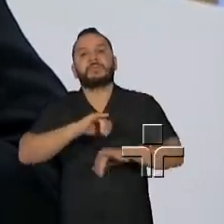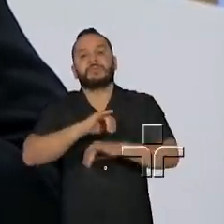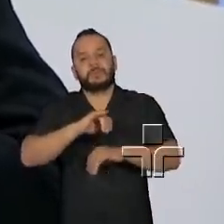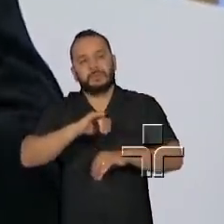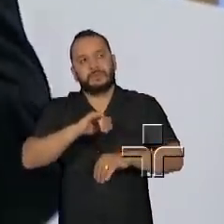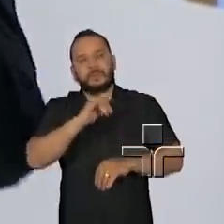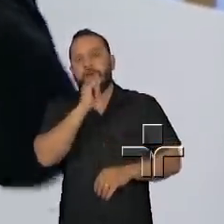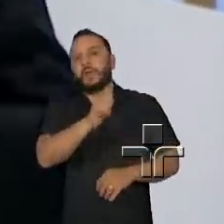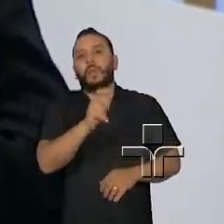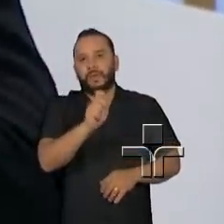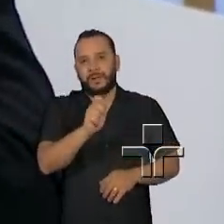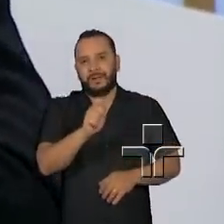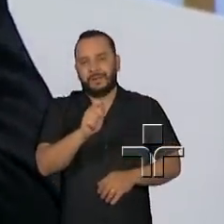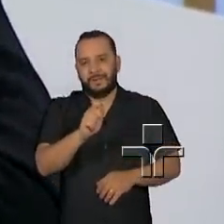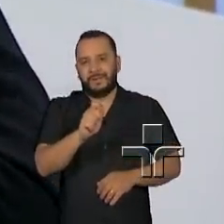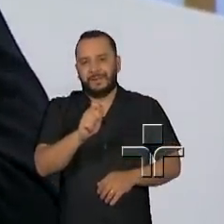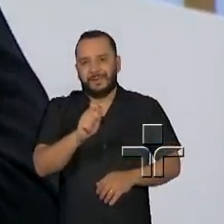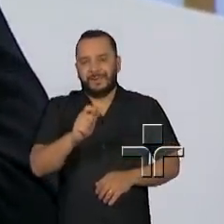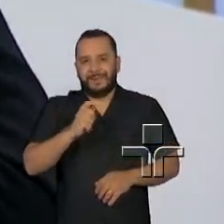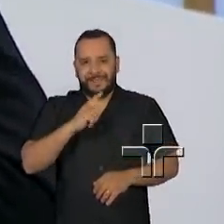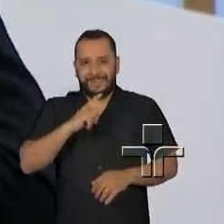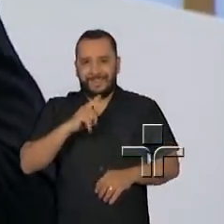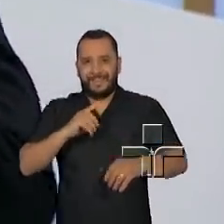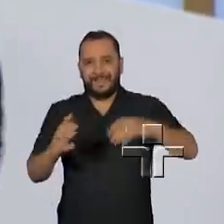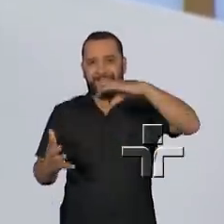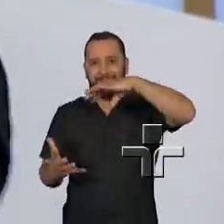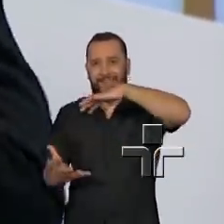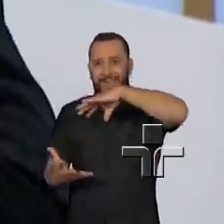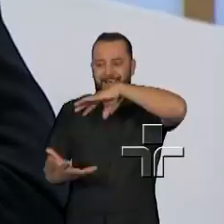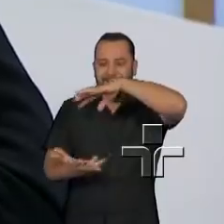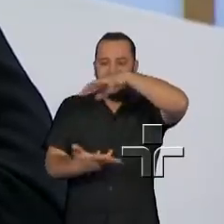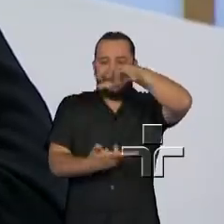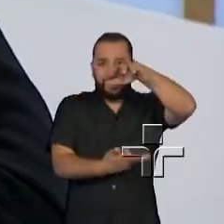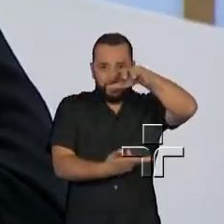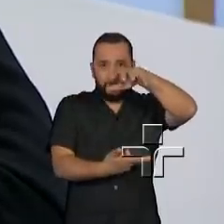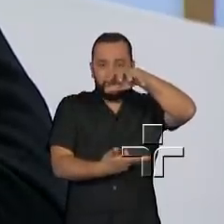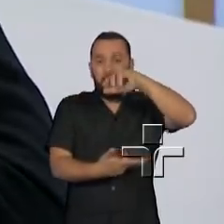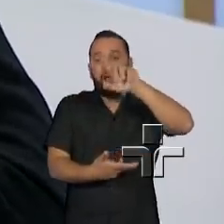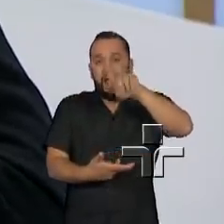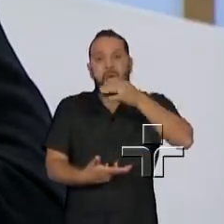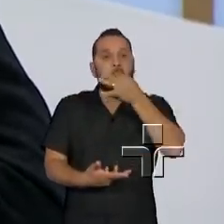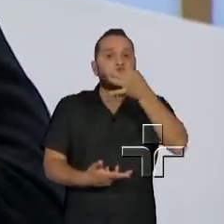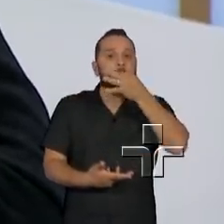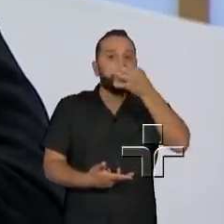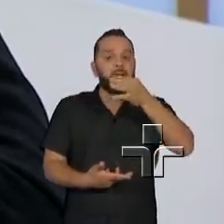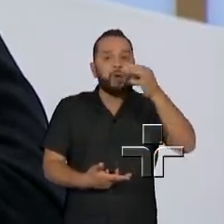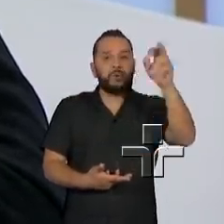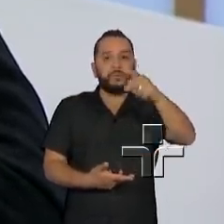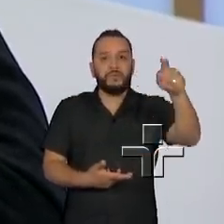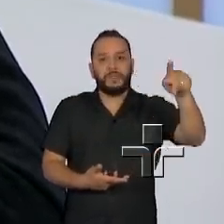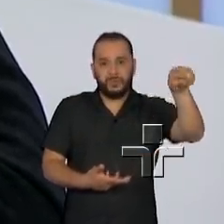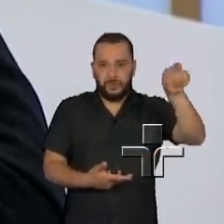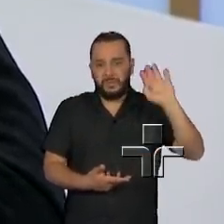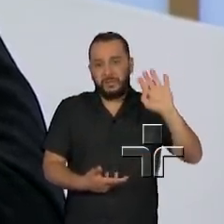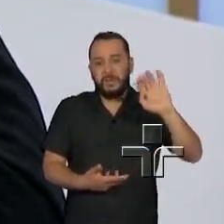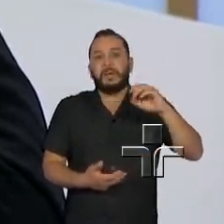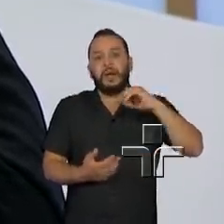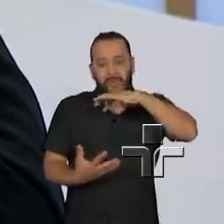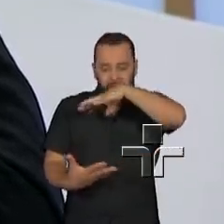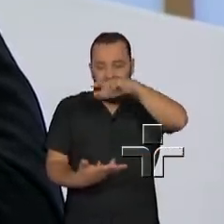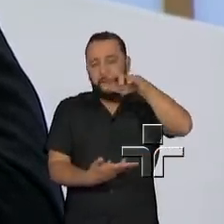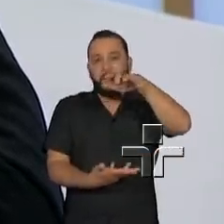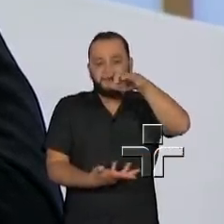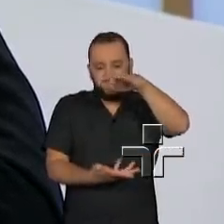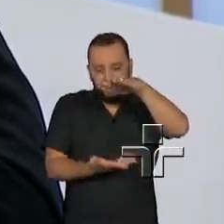estudantes dizendo que terra redonda é uma questão de opinião do professor, que a terra pode ser plana. Ou seja, como